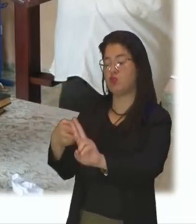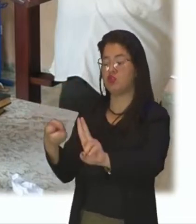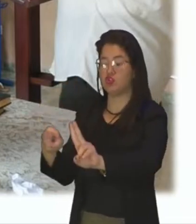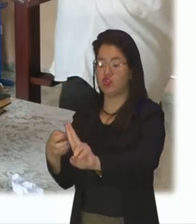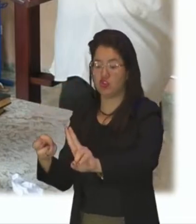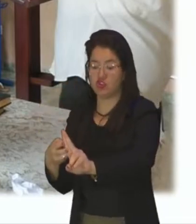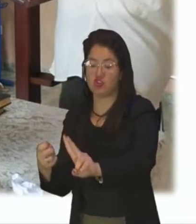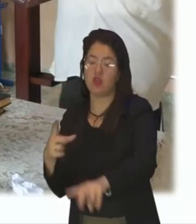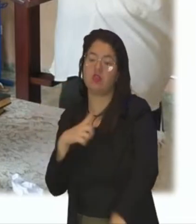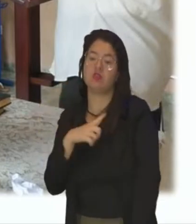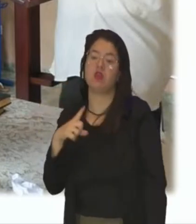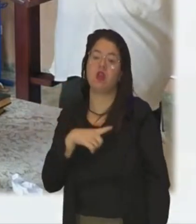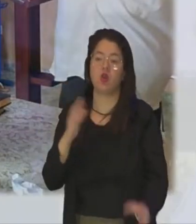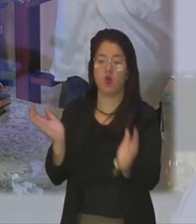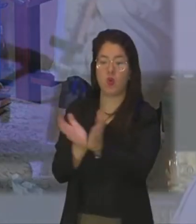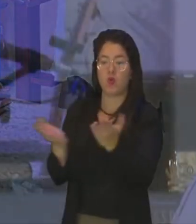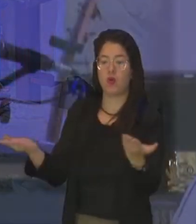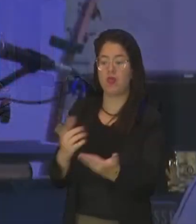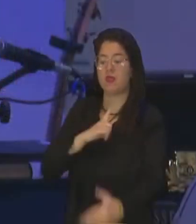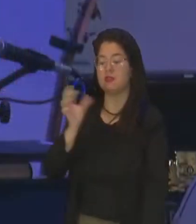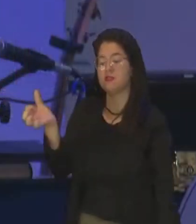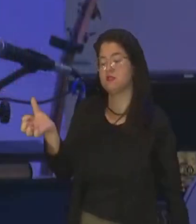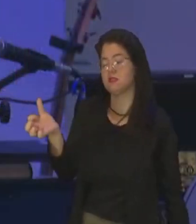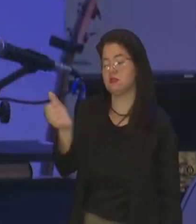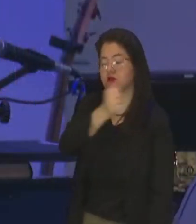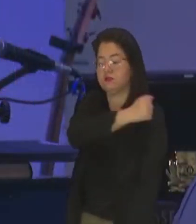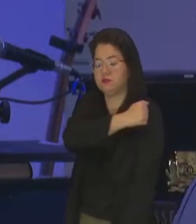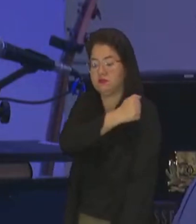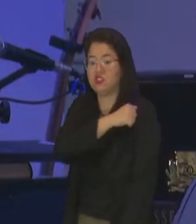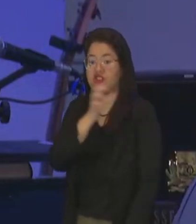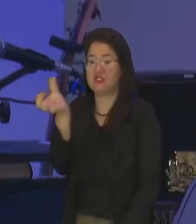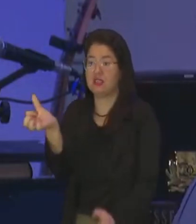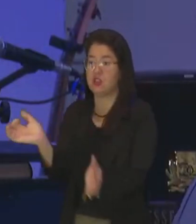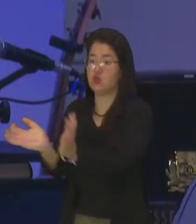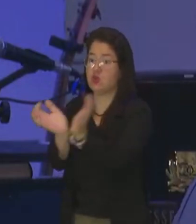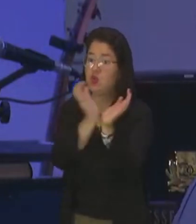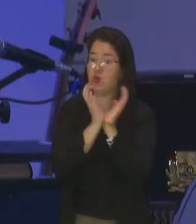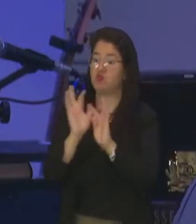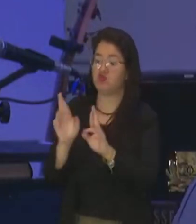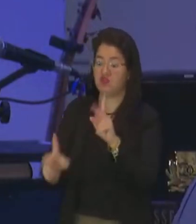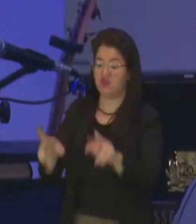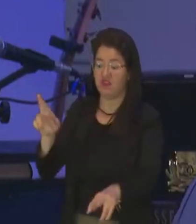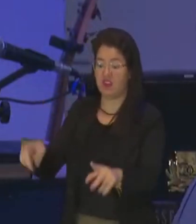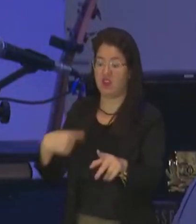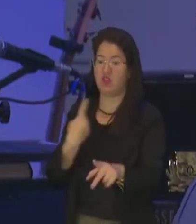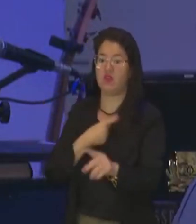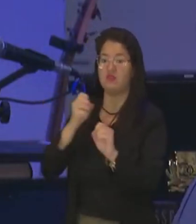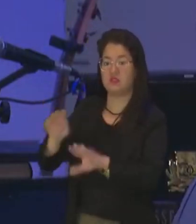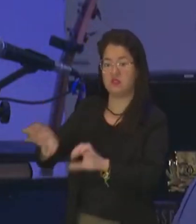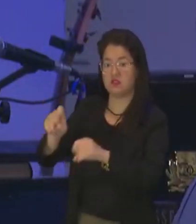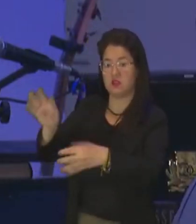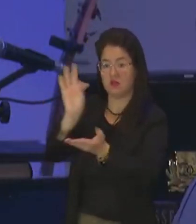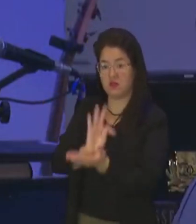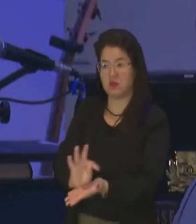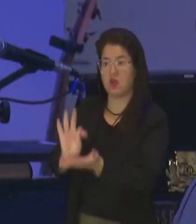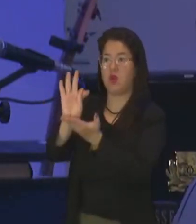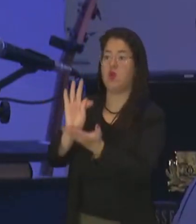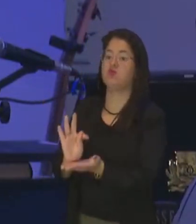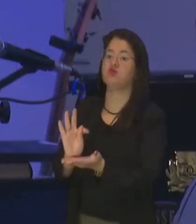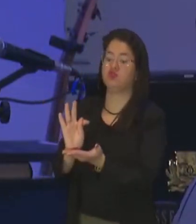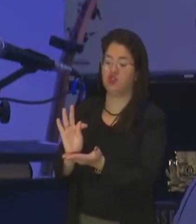aí, na turma atual, 6 alunos de 6 aldeias diferentes, que nós ensinamos teologia para eles